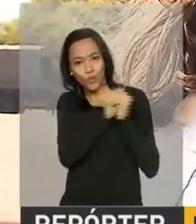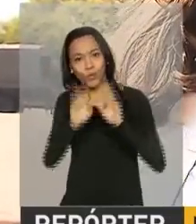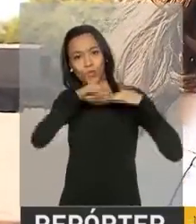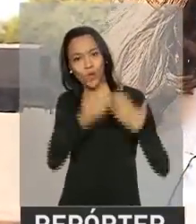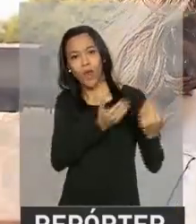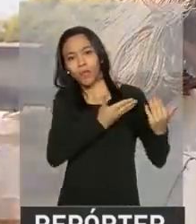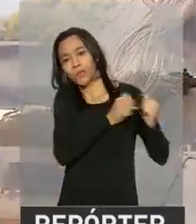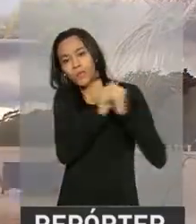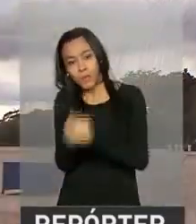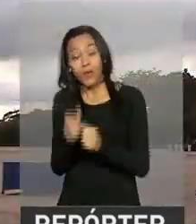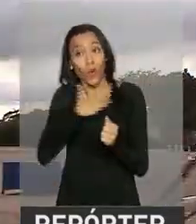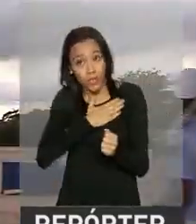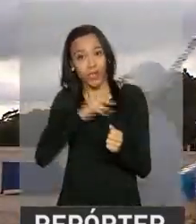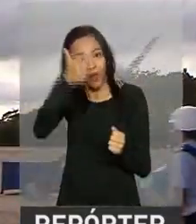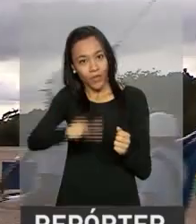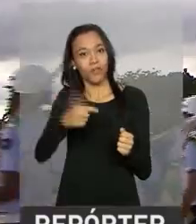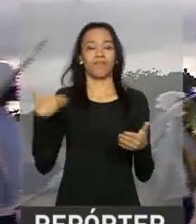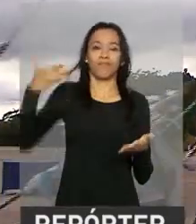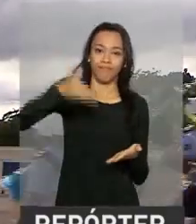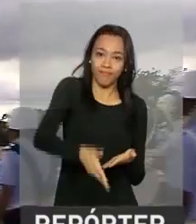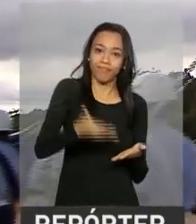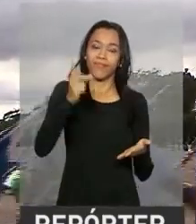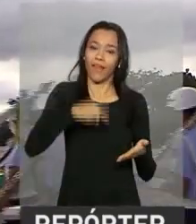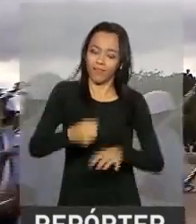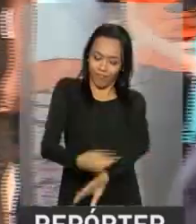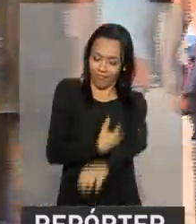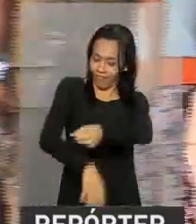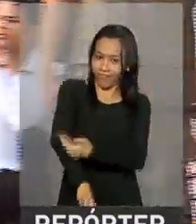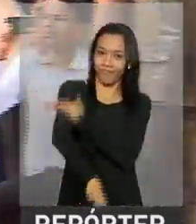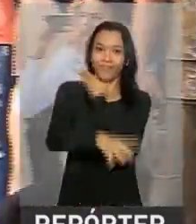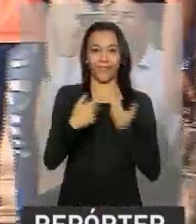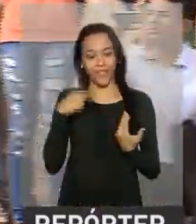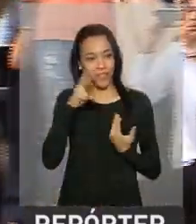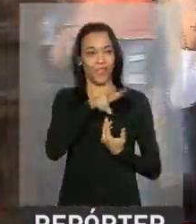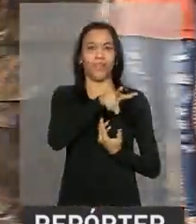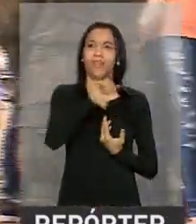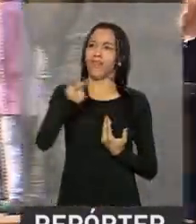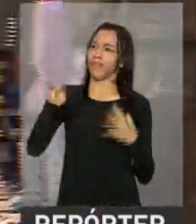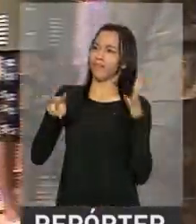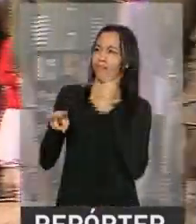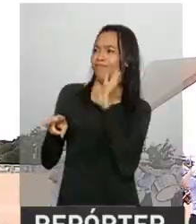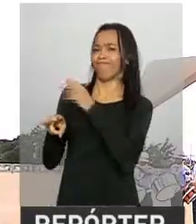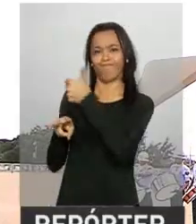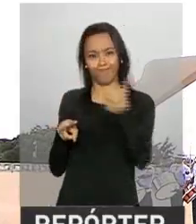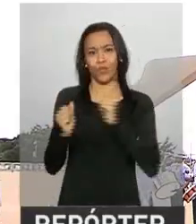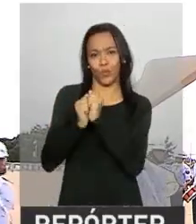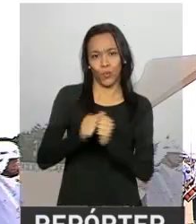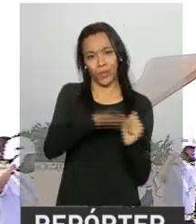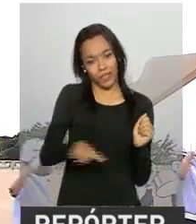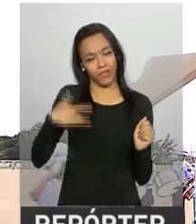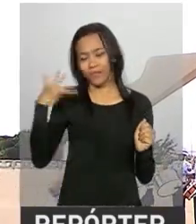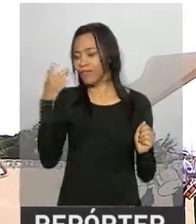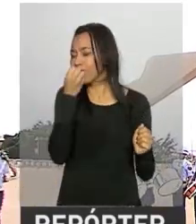e decidi repetir. Realmente emocionante. Era isso que eu esperava, né? Minha expectativa era essa. Ver um evento tão bacana para as crianças, foi tudo de